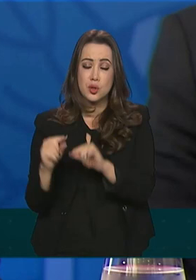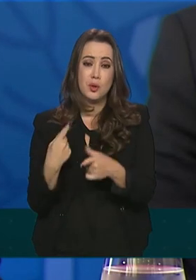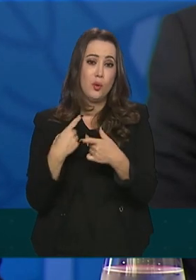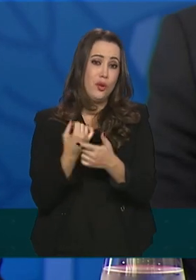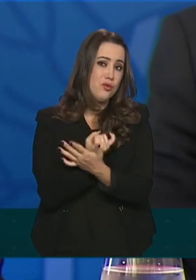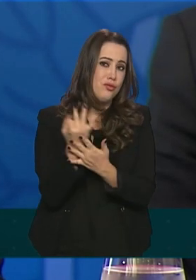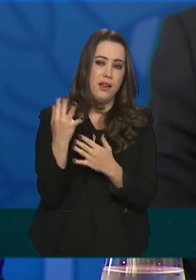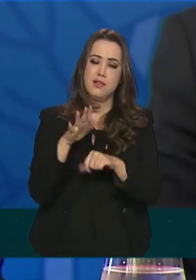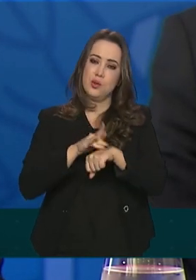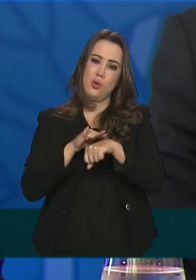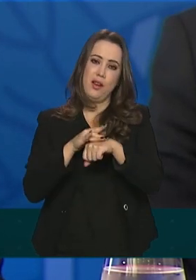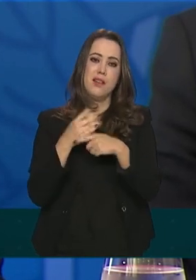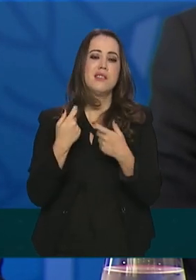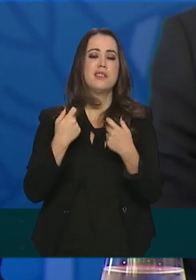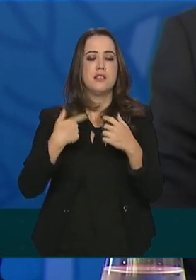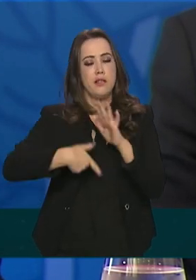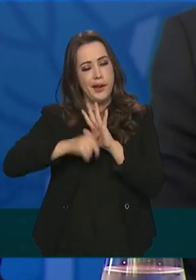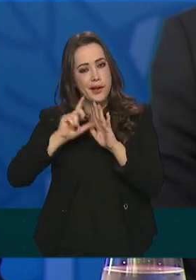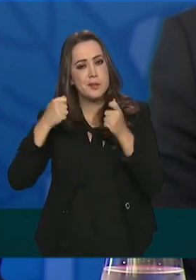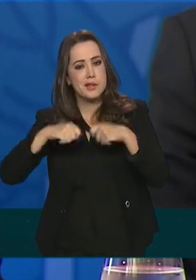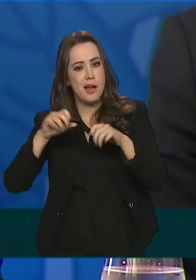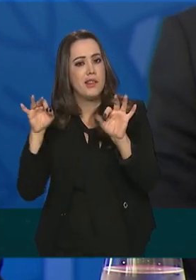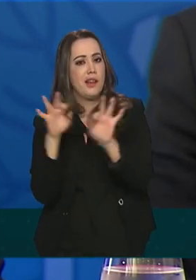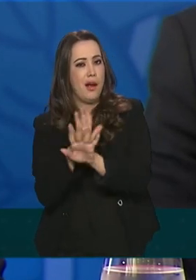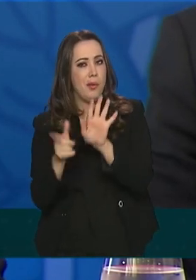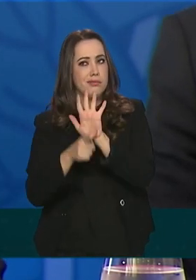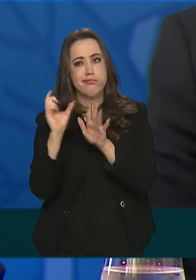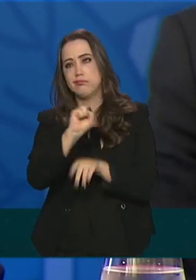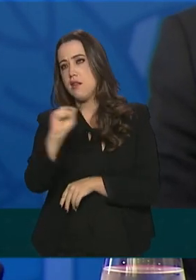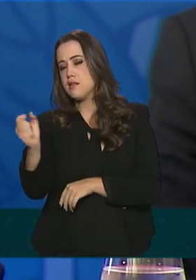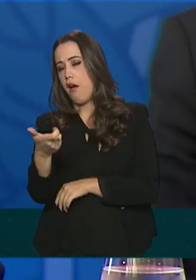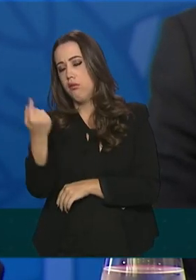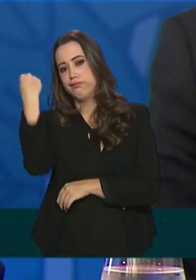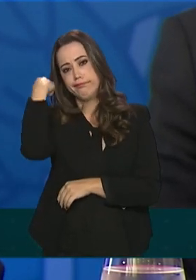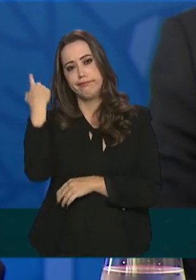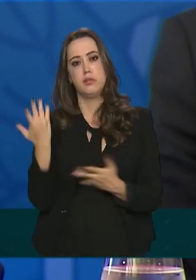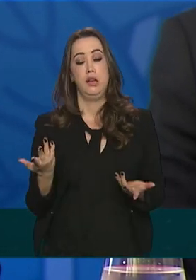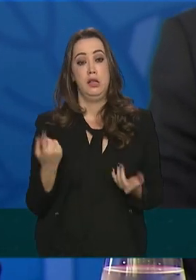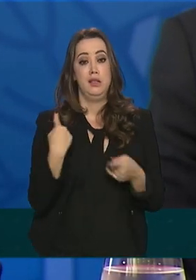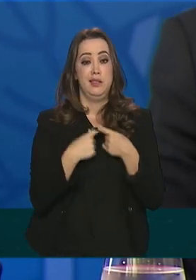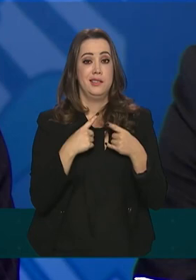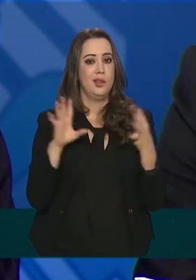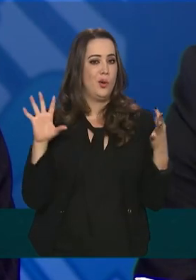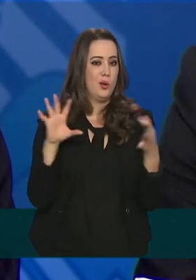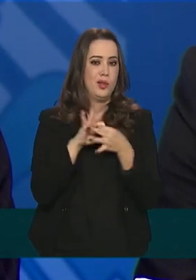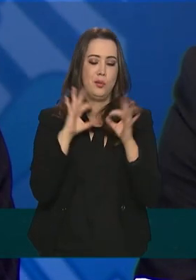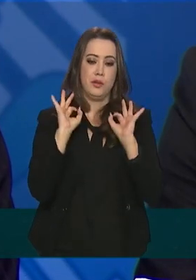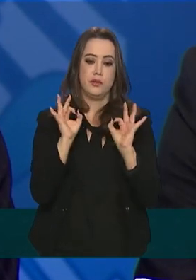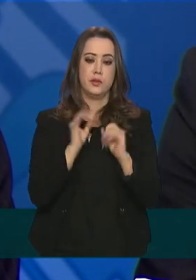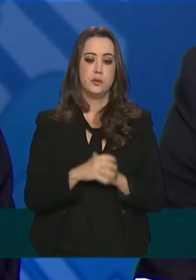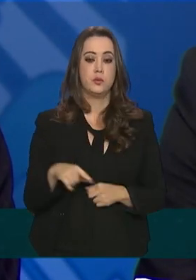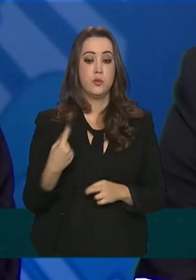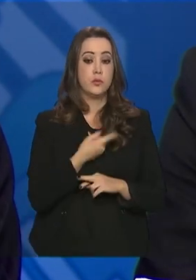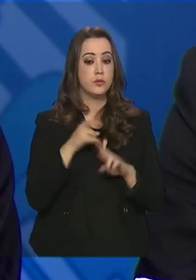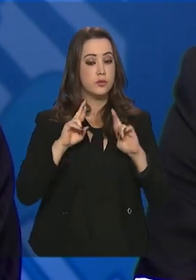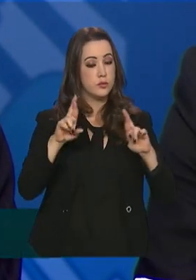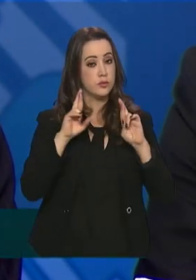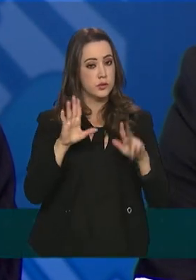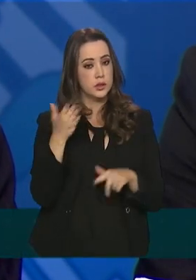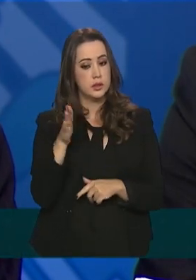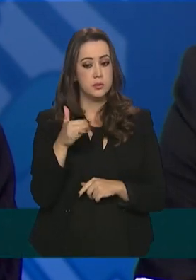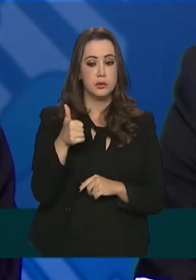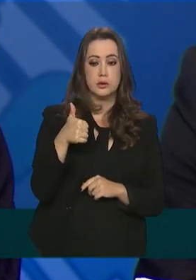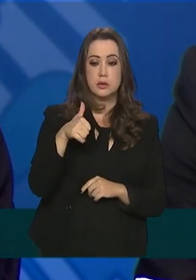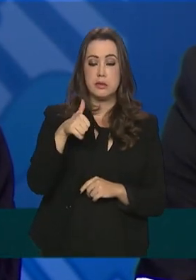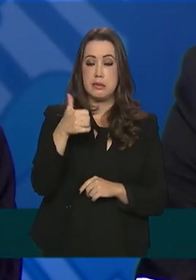ter sido varridas do nosso país desde o século passado. Então esse é um casamento perfeito. Esperamos aí que haja 600,